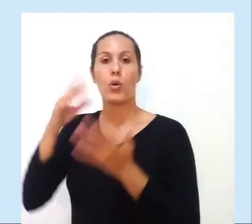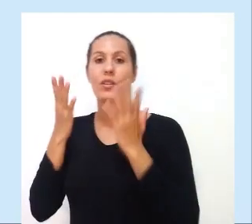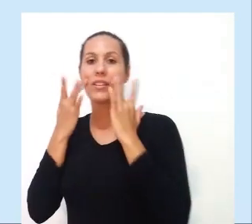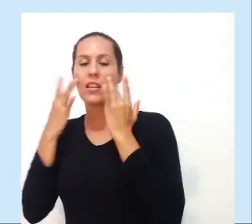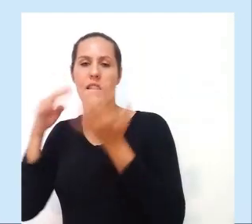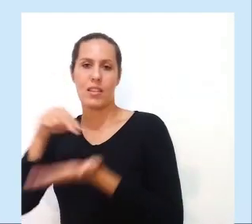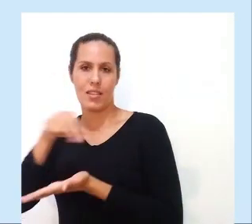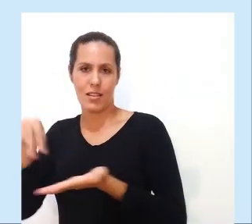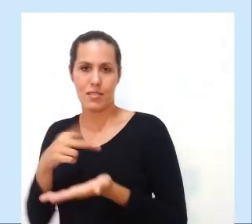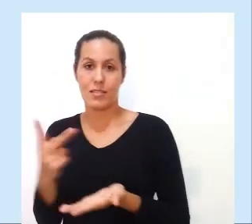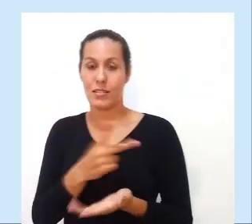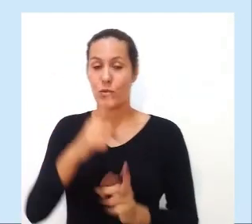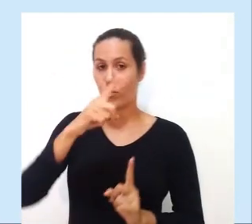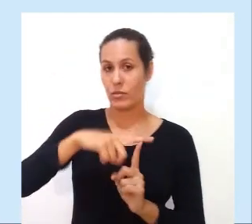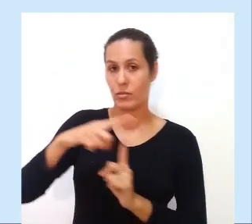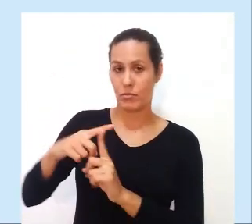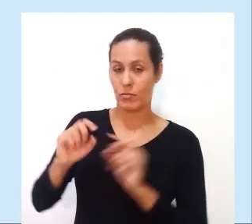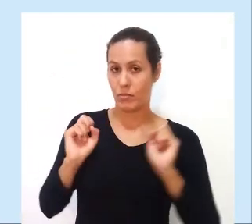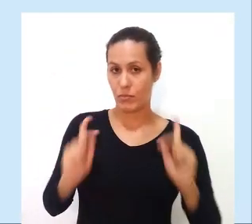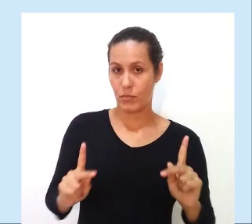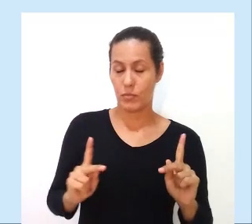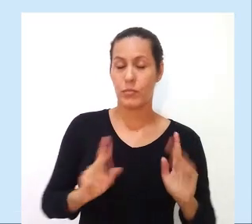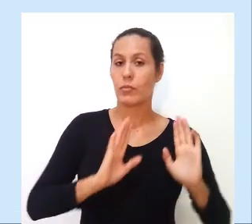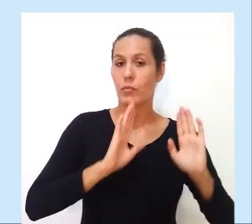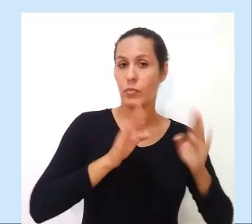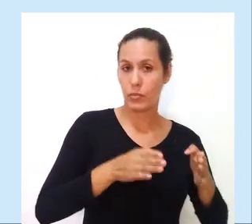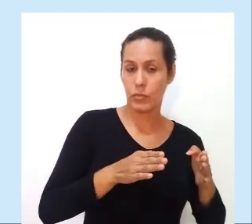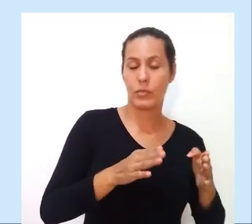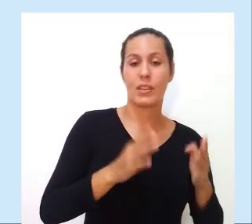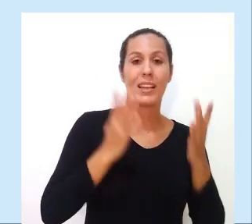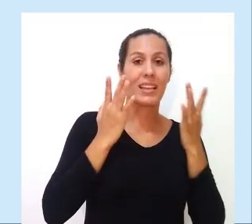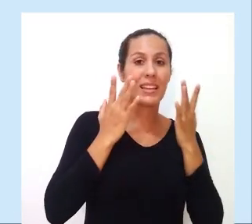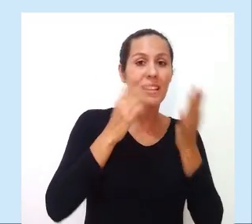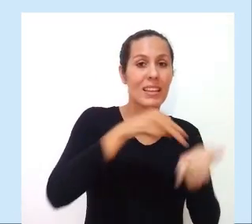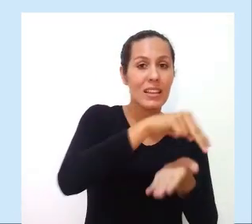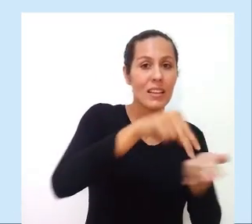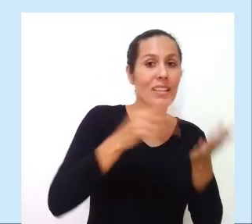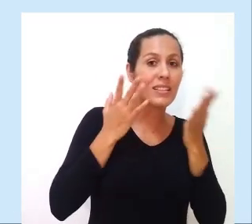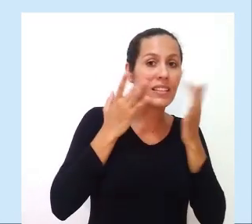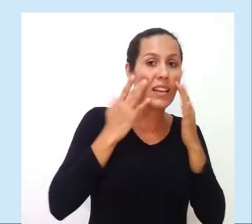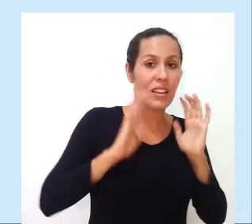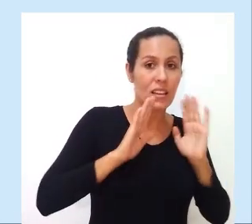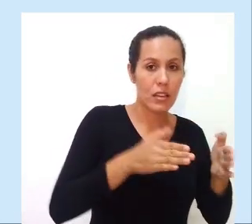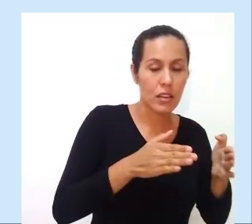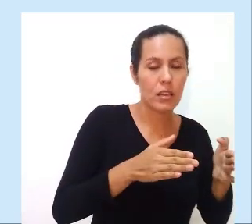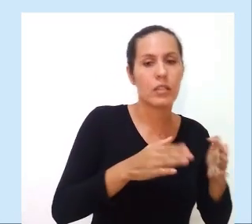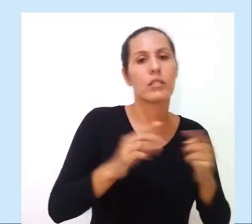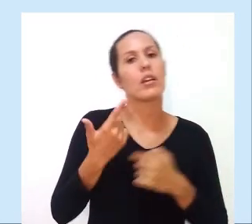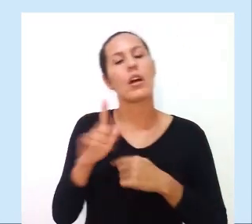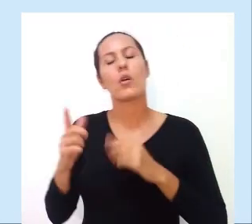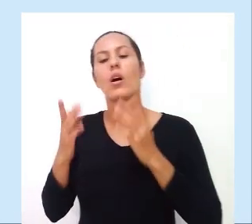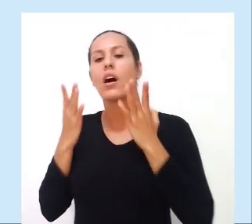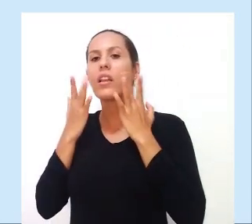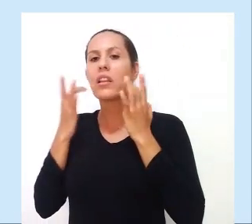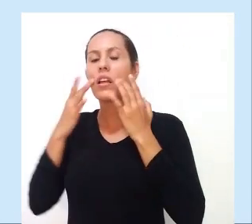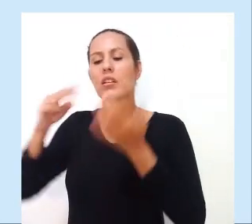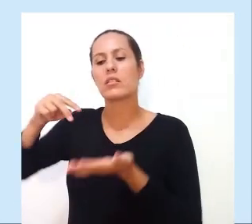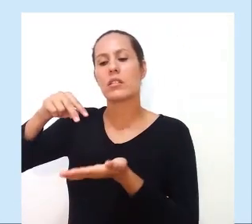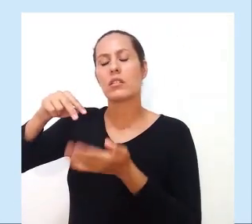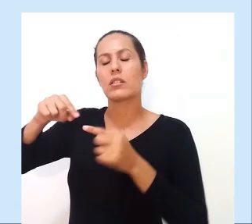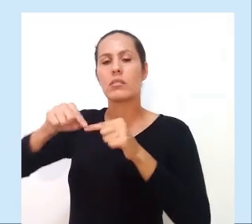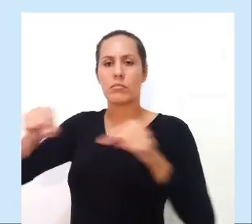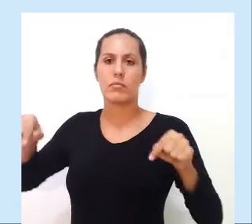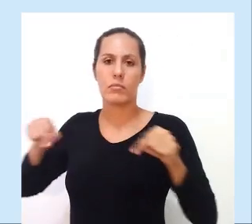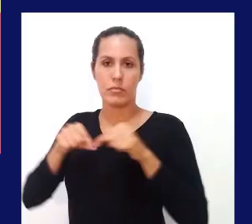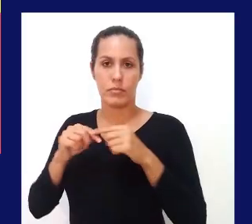dois tipos de danças nessa aula. Então, uma vai ser a dança teatral e a outra será a dança de salão. Vamos